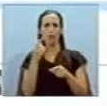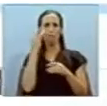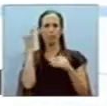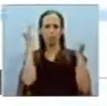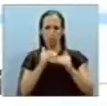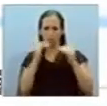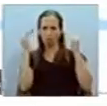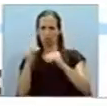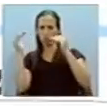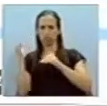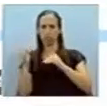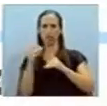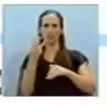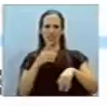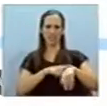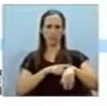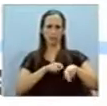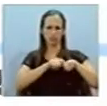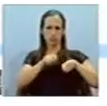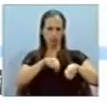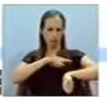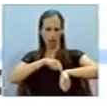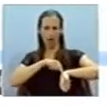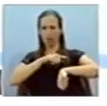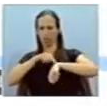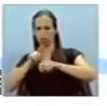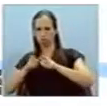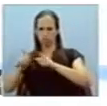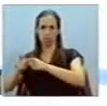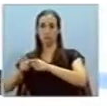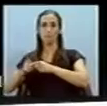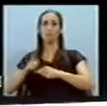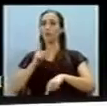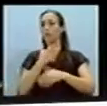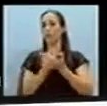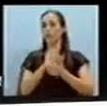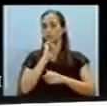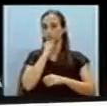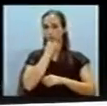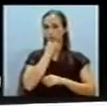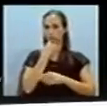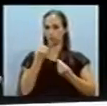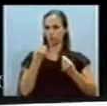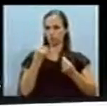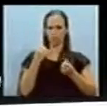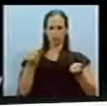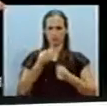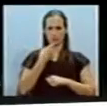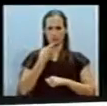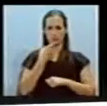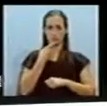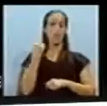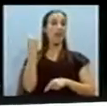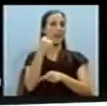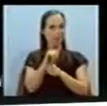diferentes, e isto aumenta ainda mais o mistério à volta desta estrela. Claro que os cientistas continuam a dizer, não, alienígenas